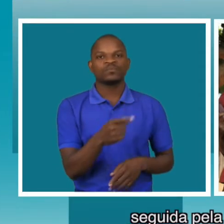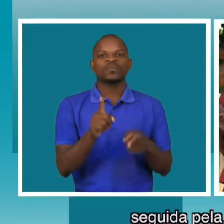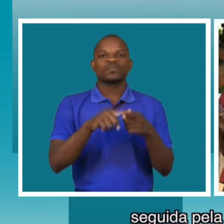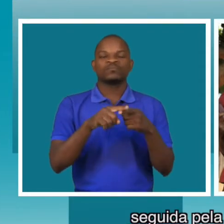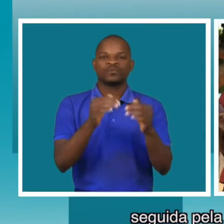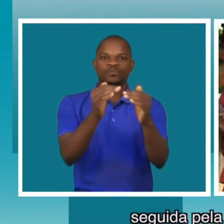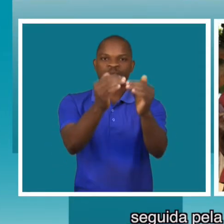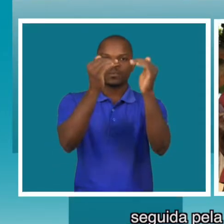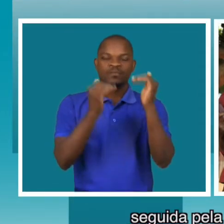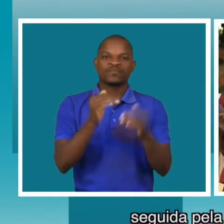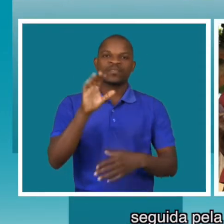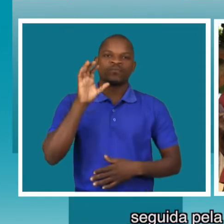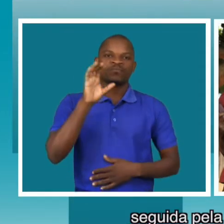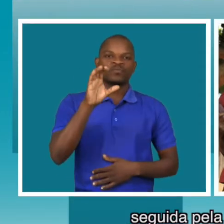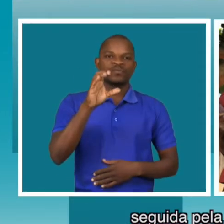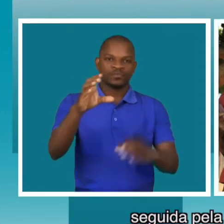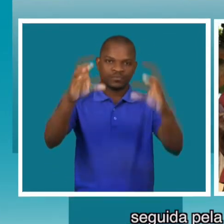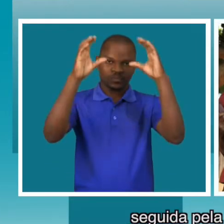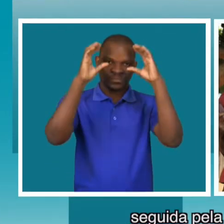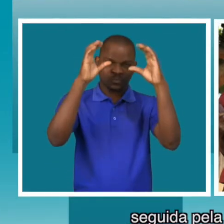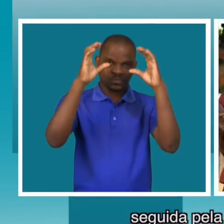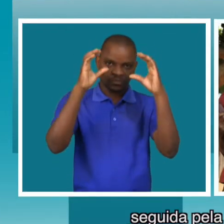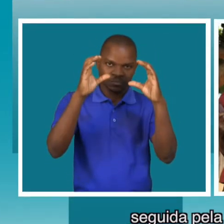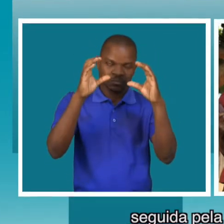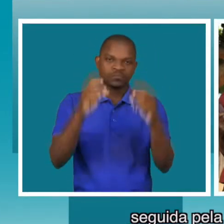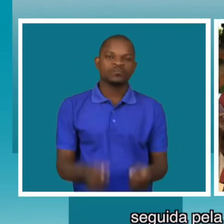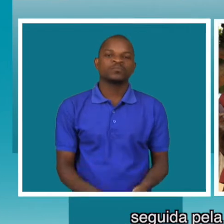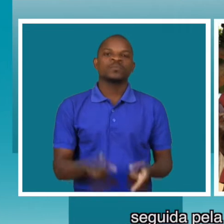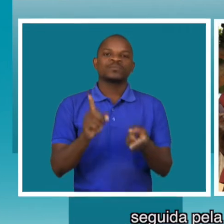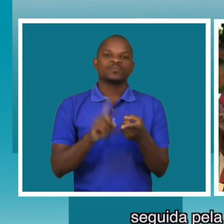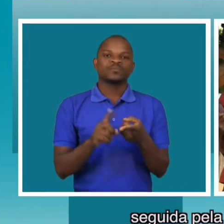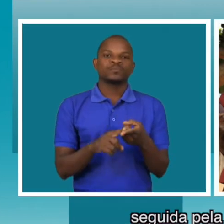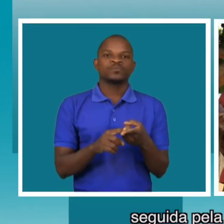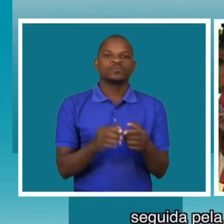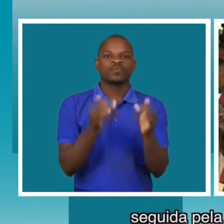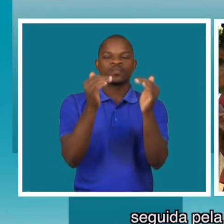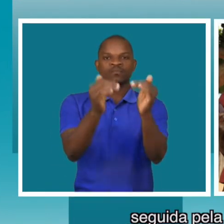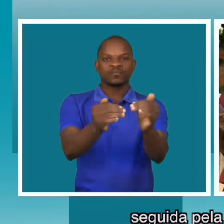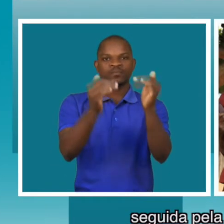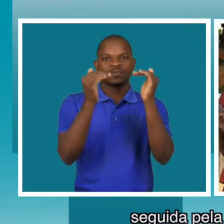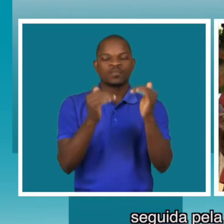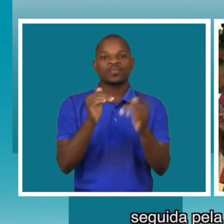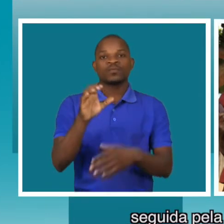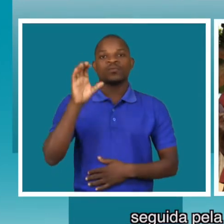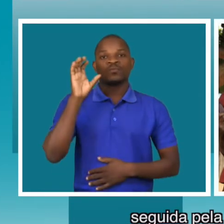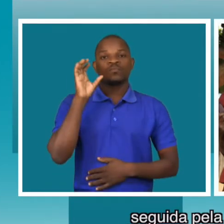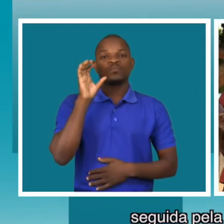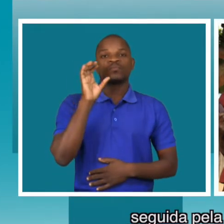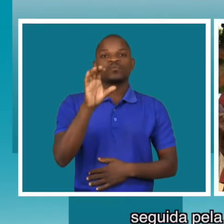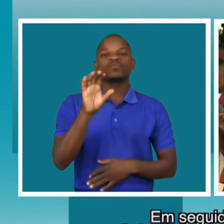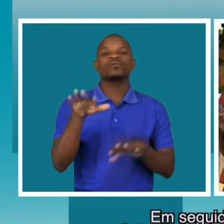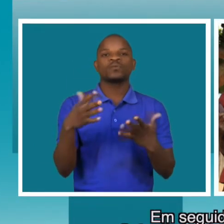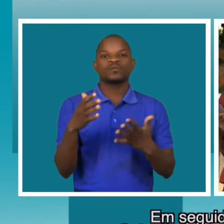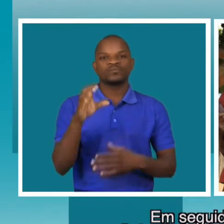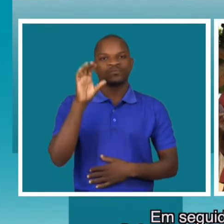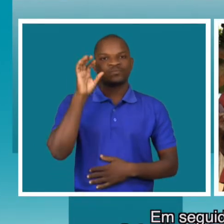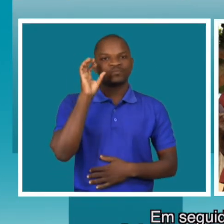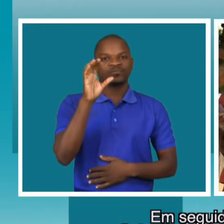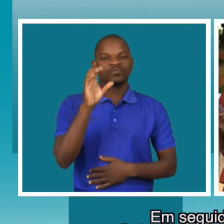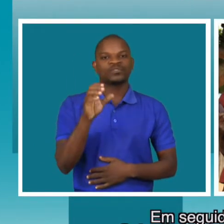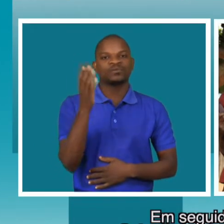Seguida pela província da Zambésia, com 18%, correspondentes a 130.206 raparigas. De seguida,